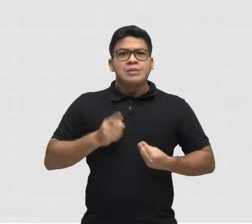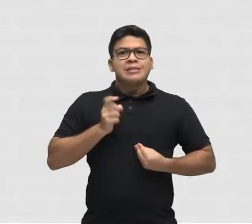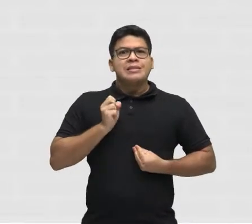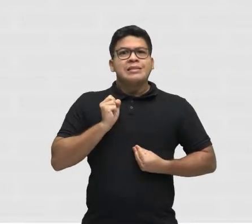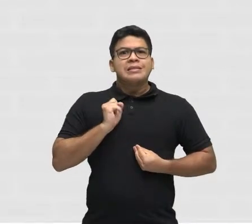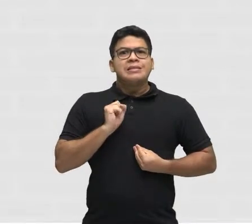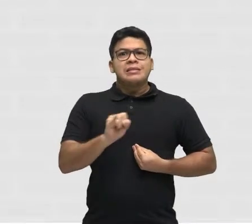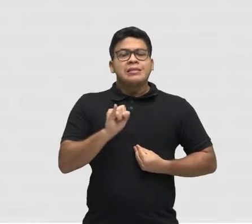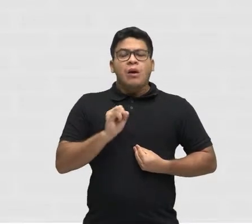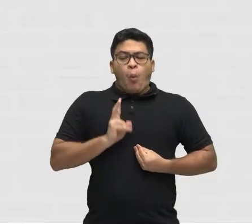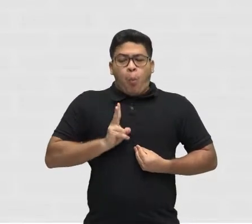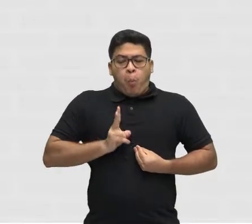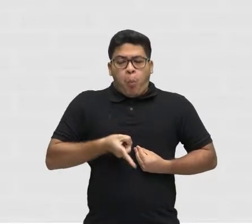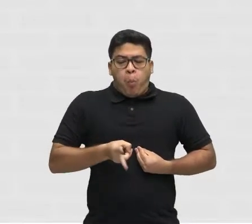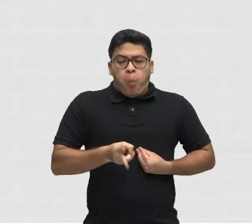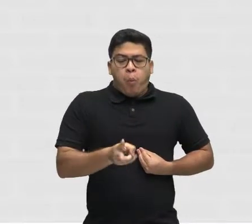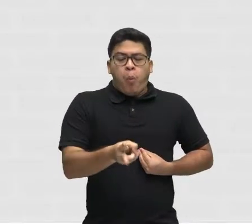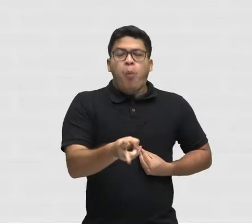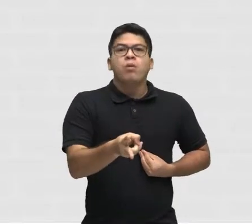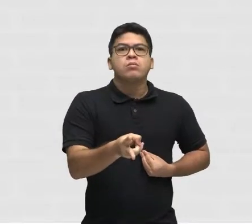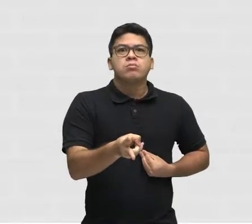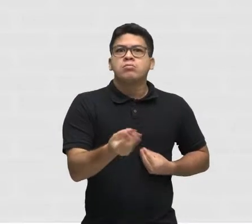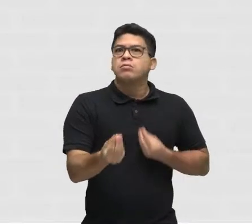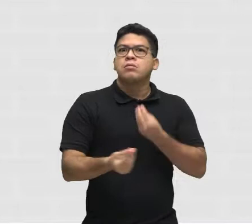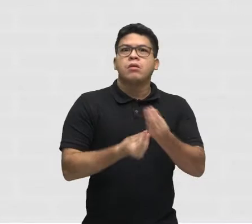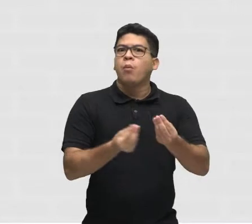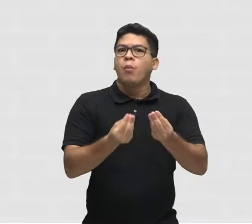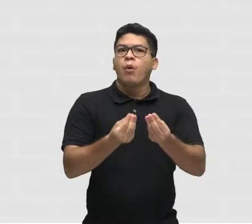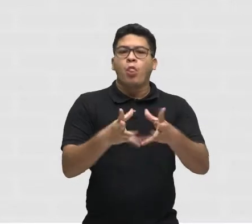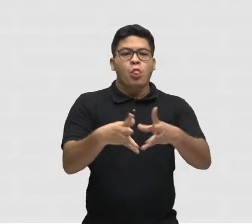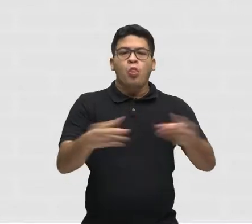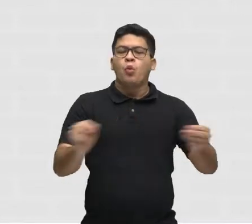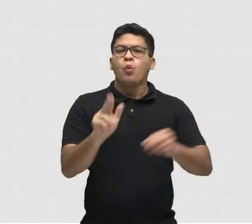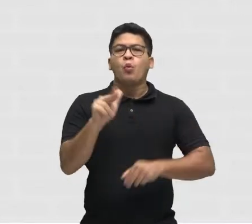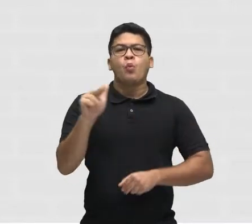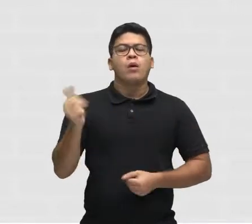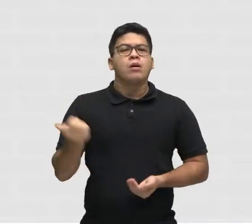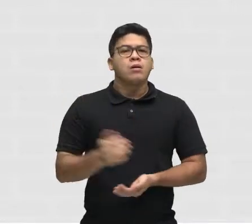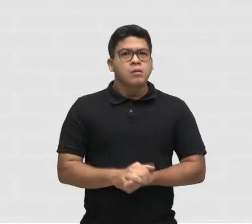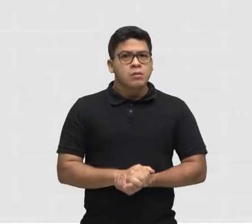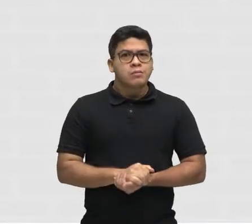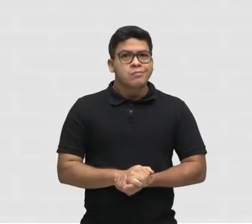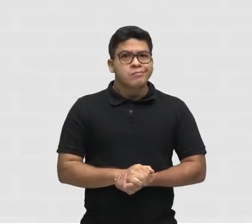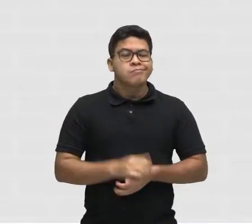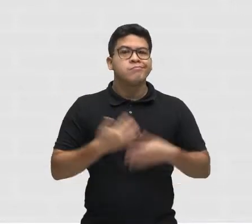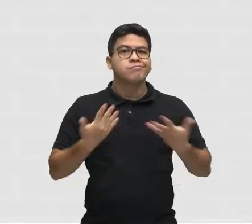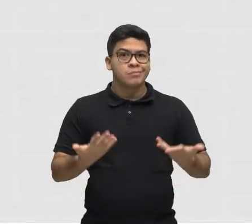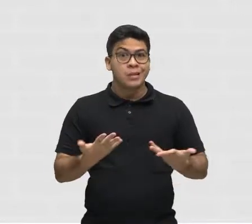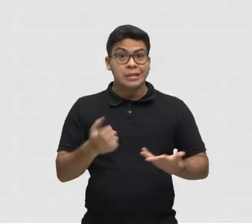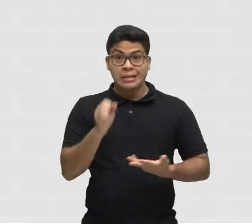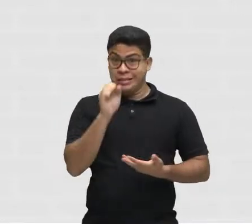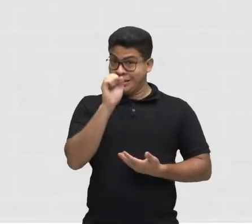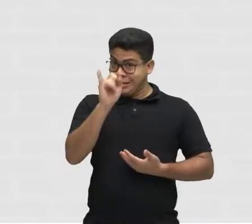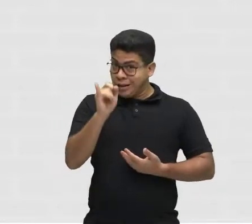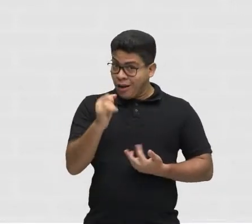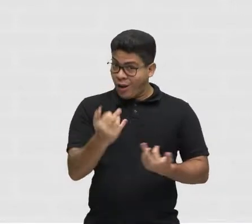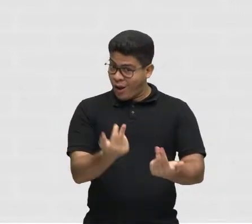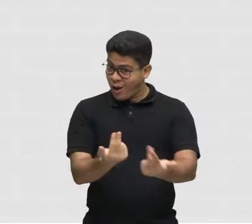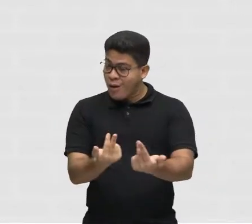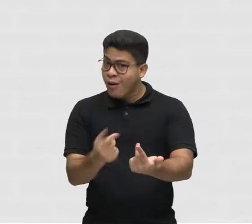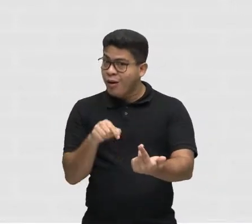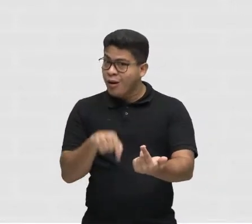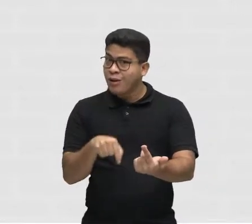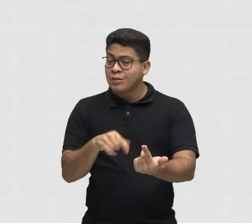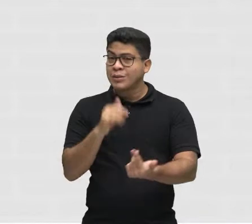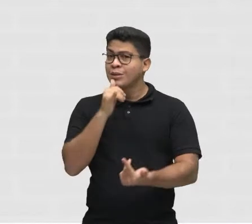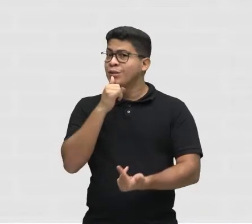A ideia do crônico é justamente essa, é algo que não termina, que não tem fim. Se for dessa forma, se eu estou triste, e aí